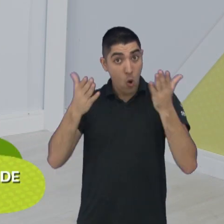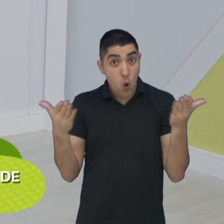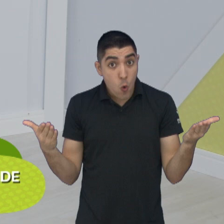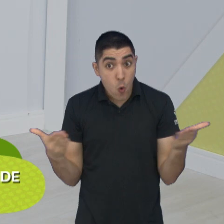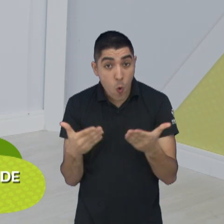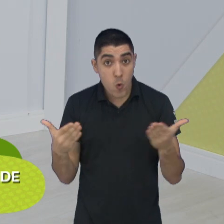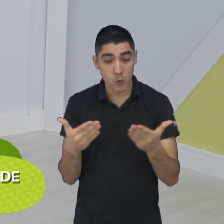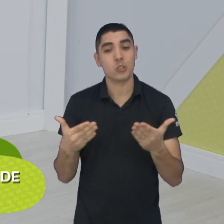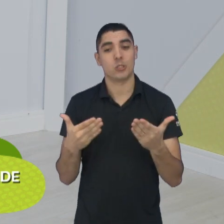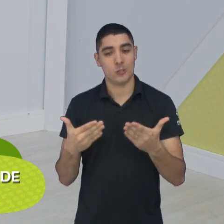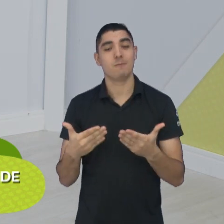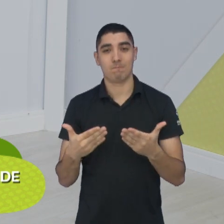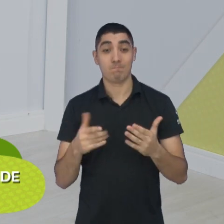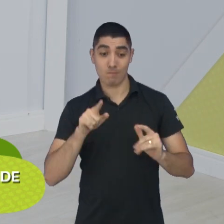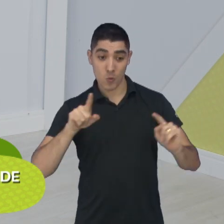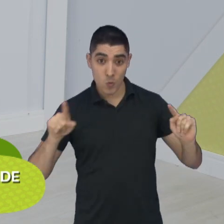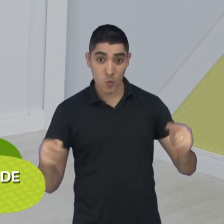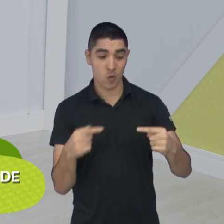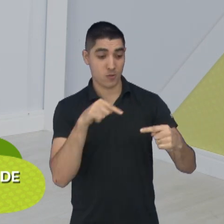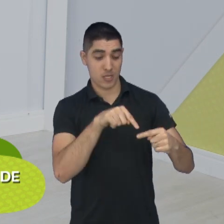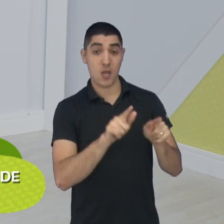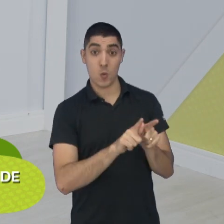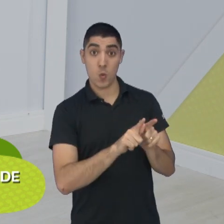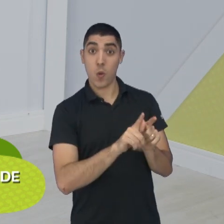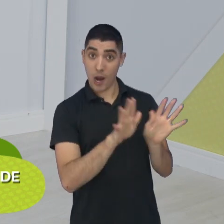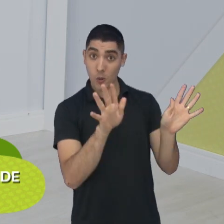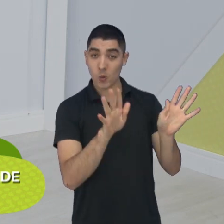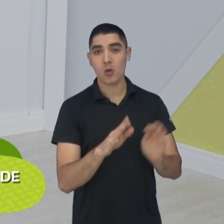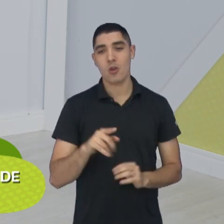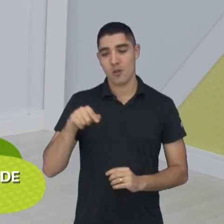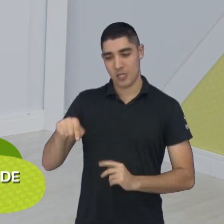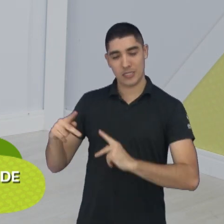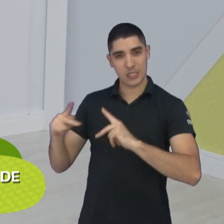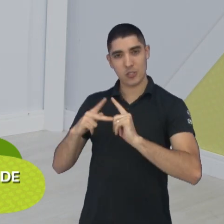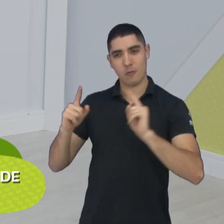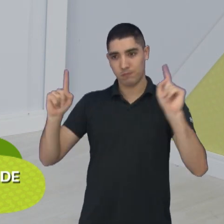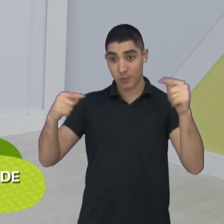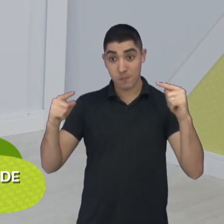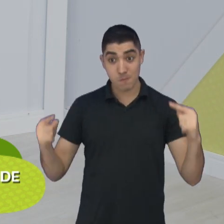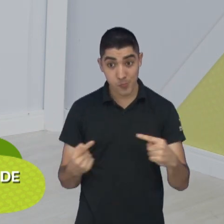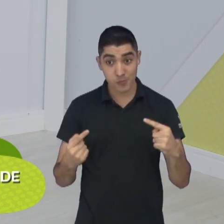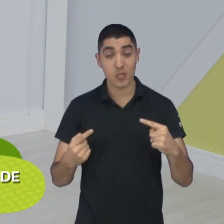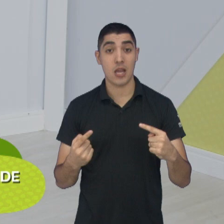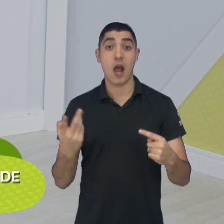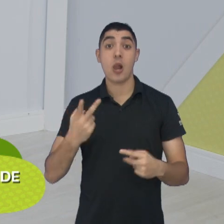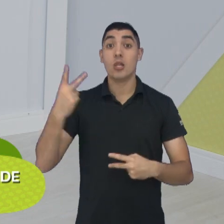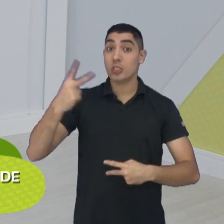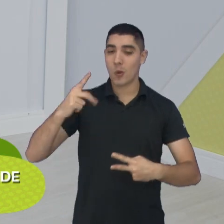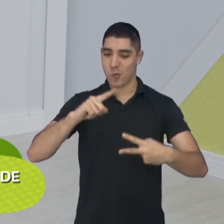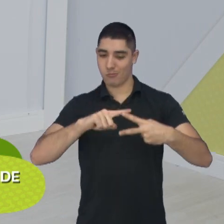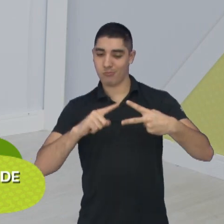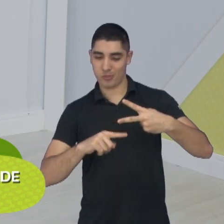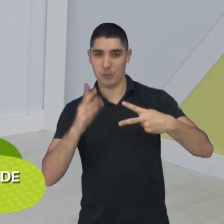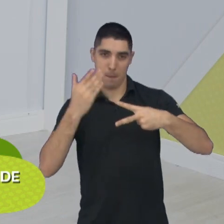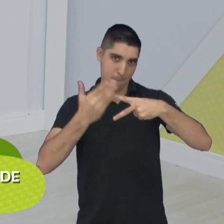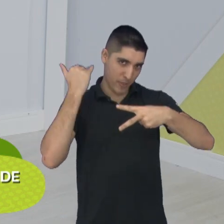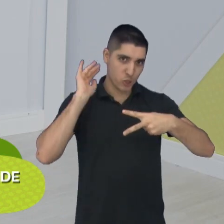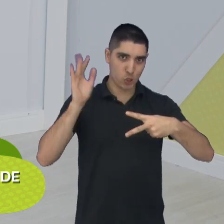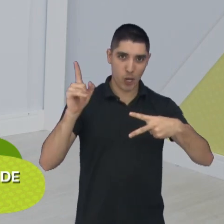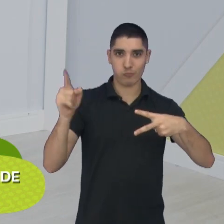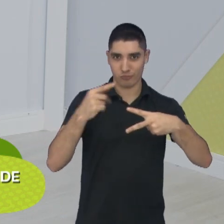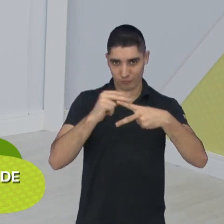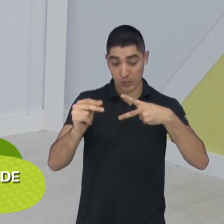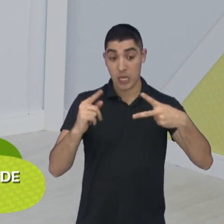hoje à noite na Arena Farmaconde o Guarulhos pela segunda rodada do retorno da Superliga Masculina de Vôlei. E o São José precisa